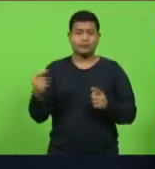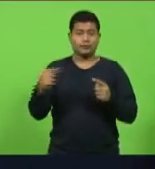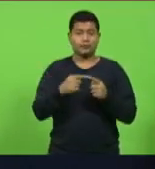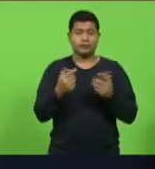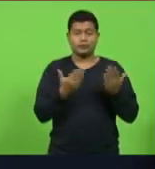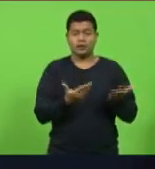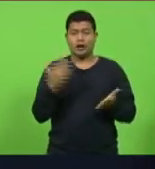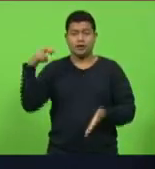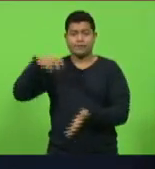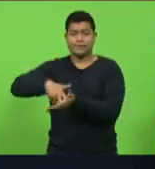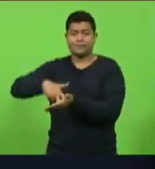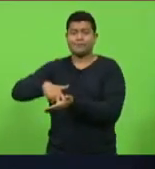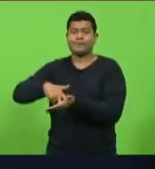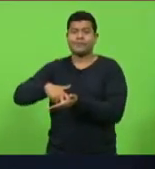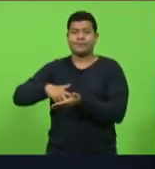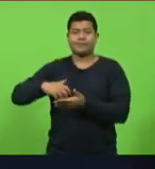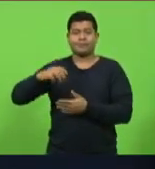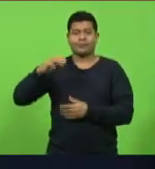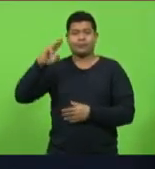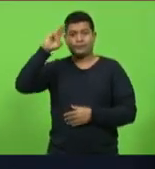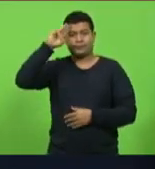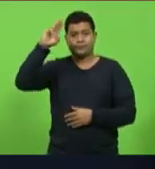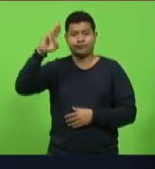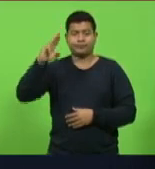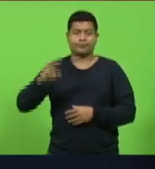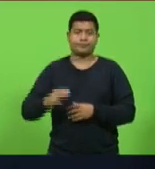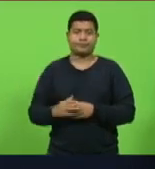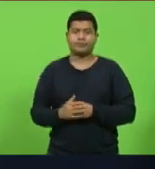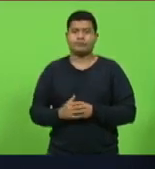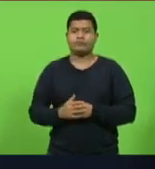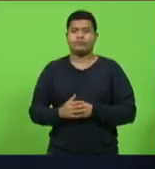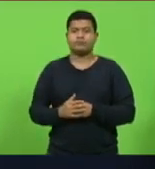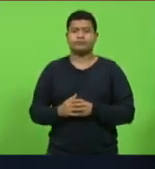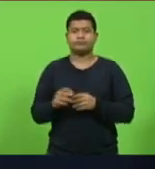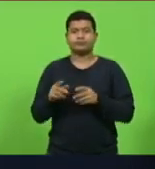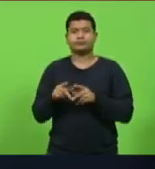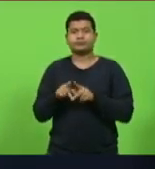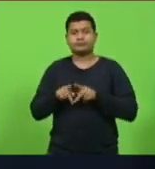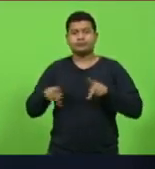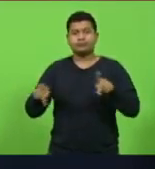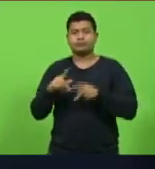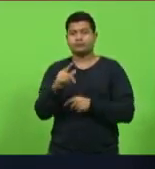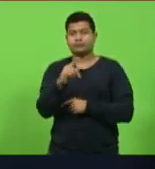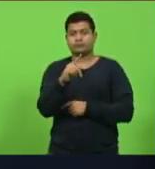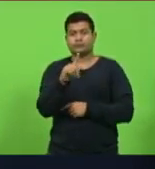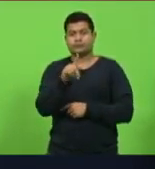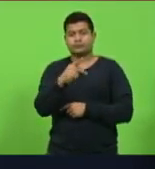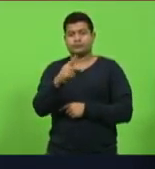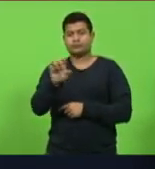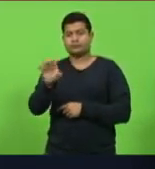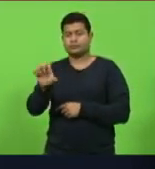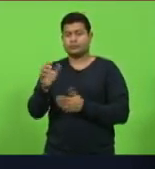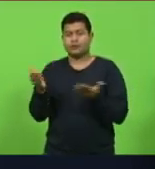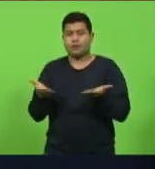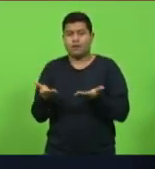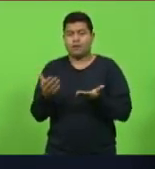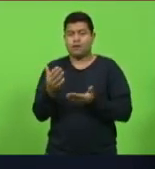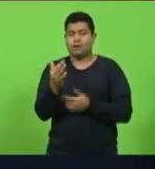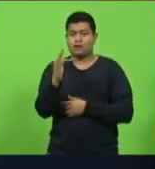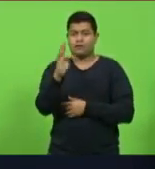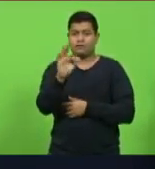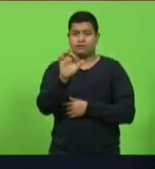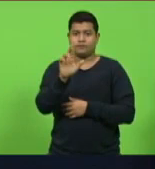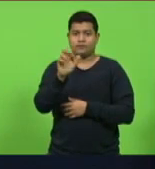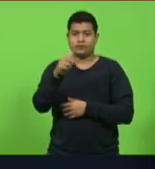condenar o Governador Carlos Moisés o procurador-geral de Justiça Doutor Fernando Comin que Preside a força-tarefa